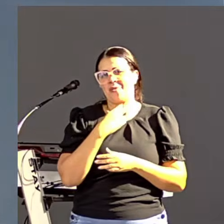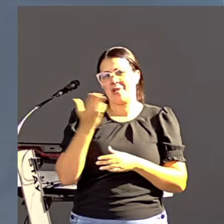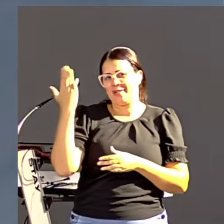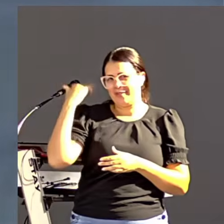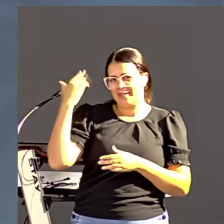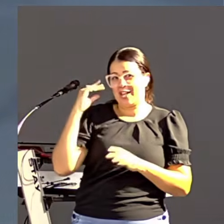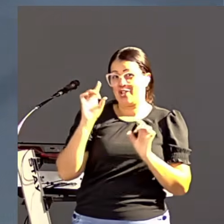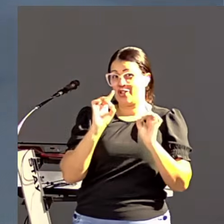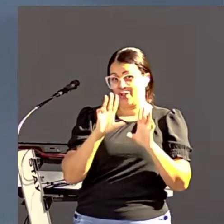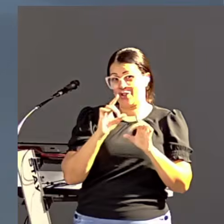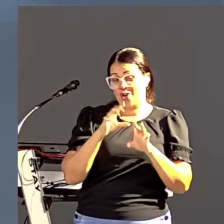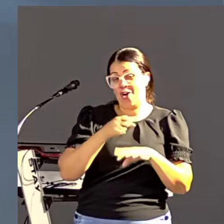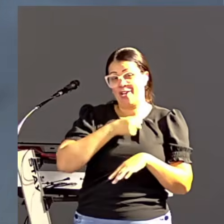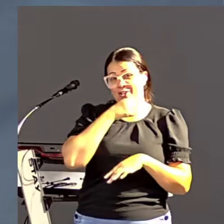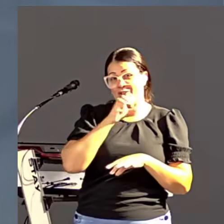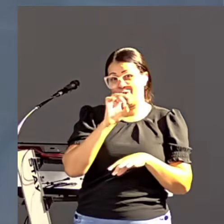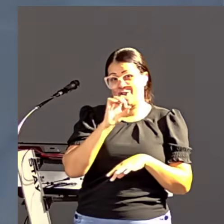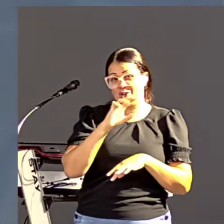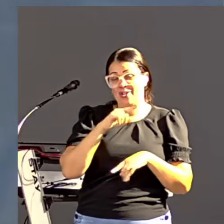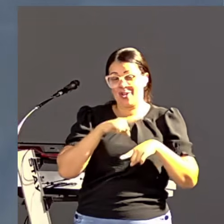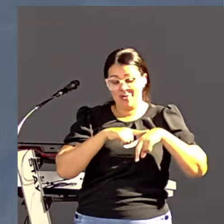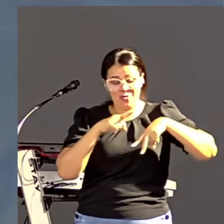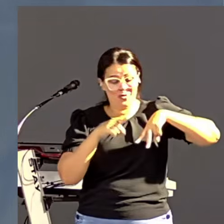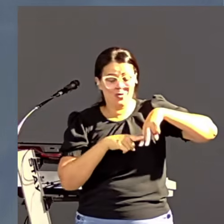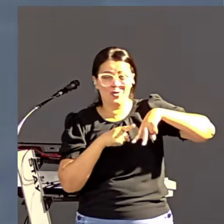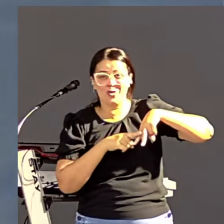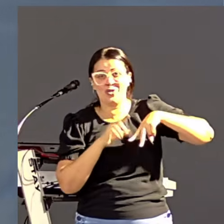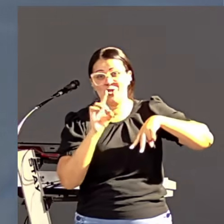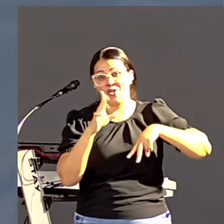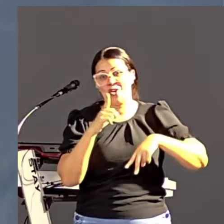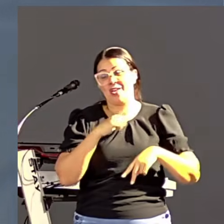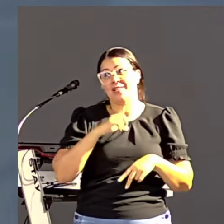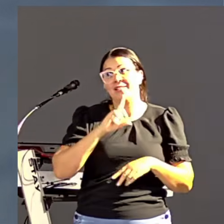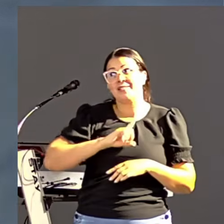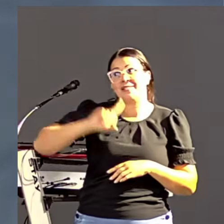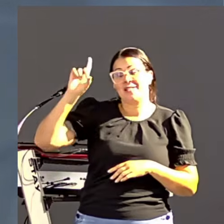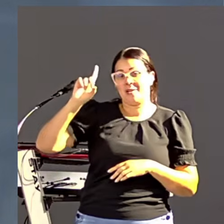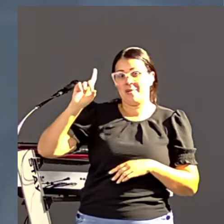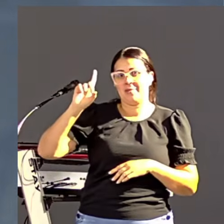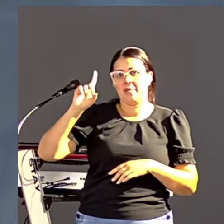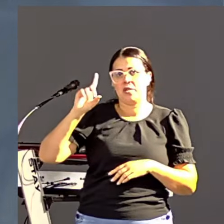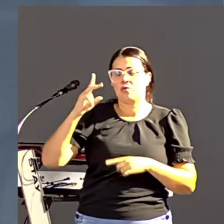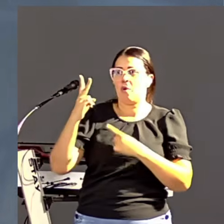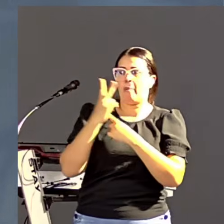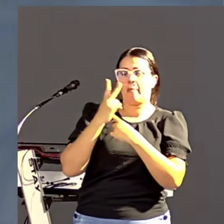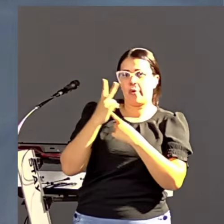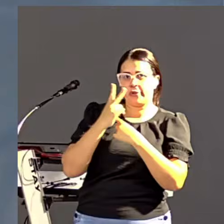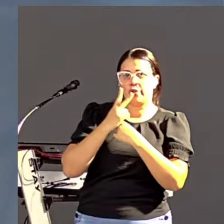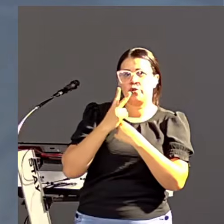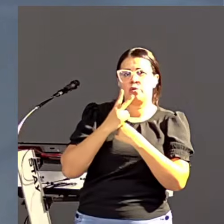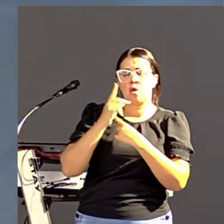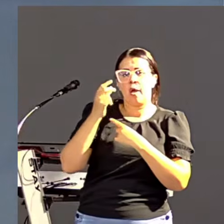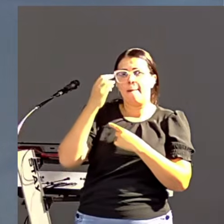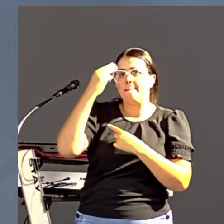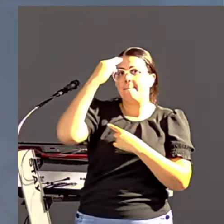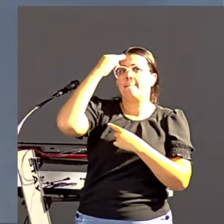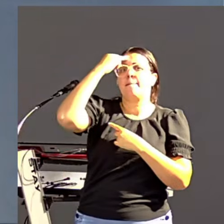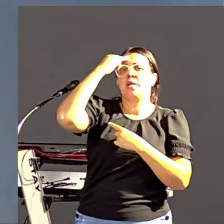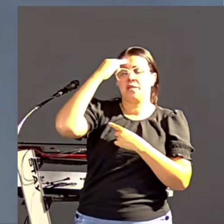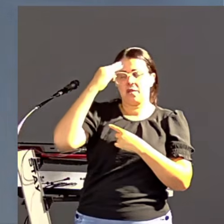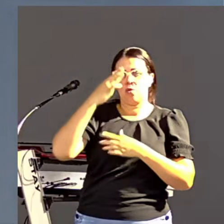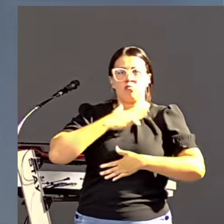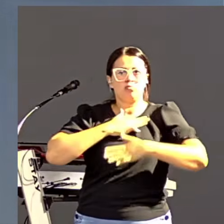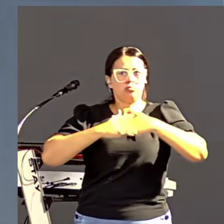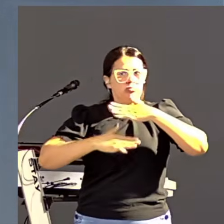Os antigos é só no joelho. Quando a gente vai para o joelho é só Deus que sabe. E isso protege muito, tá? Protege a nossa mente, protege a nossa